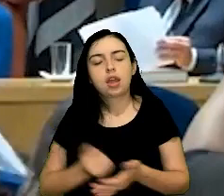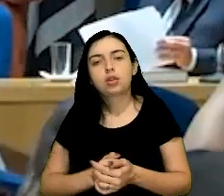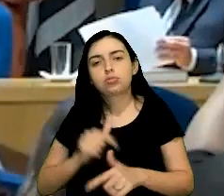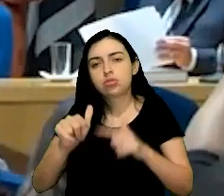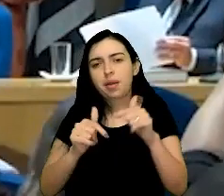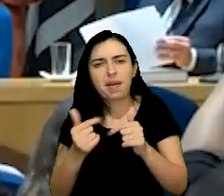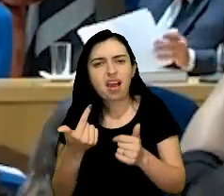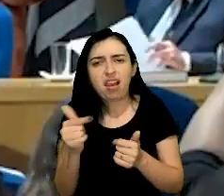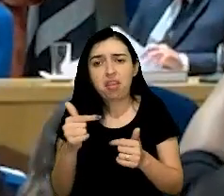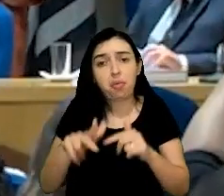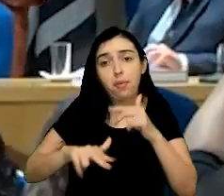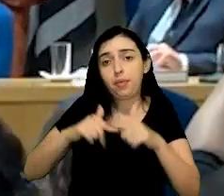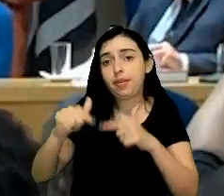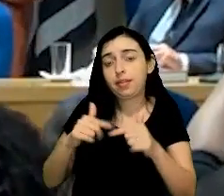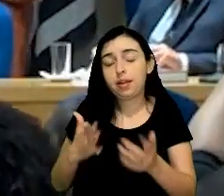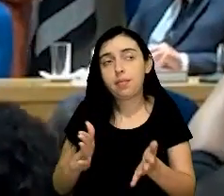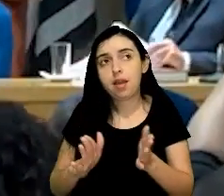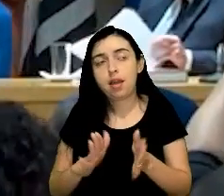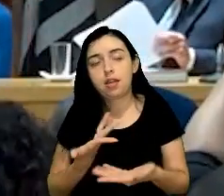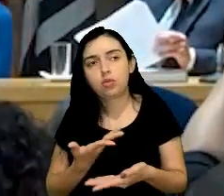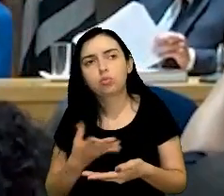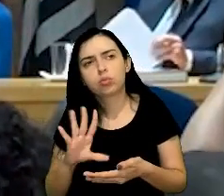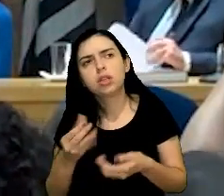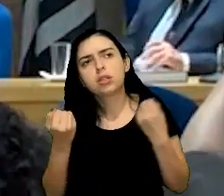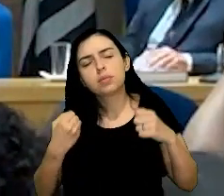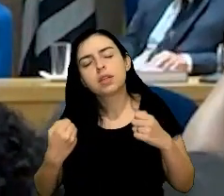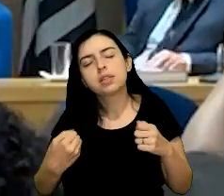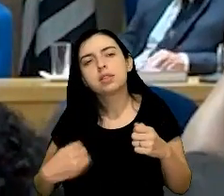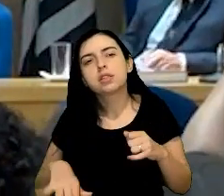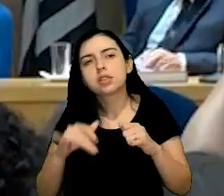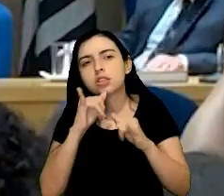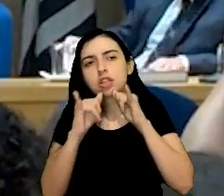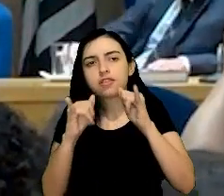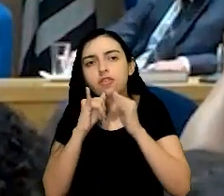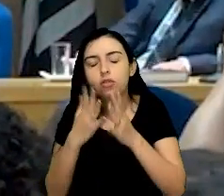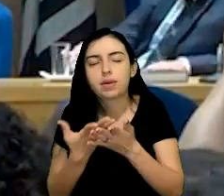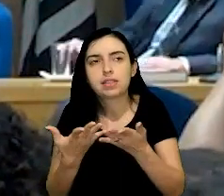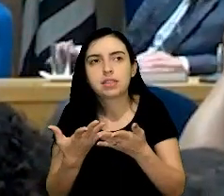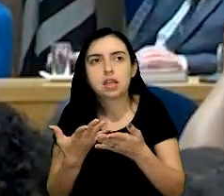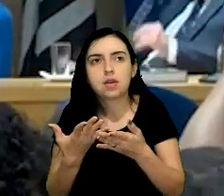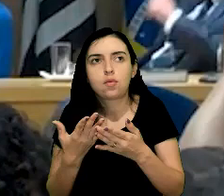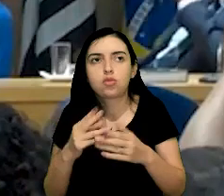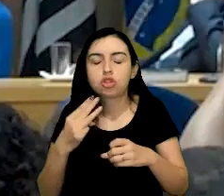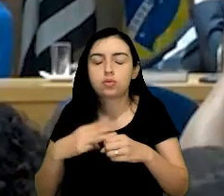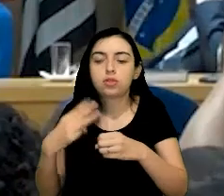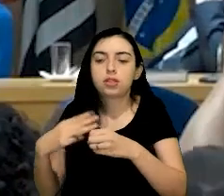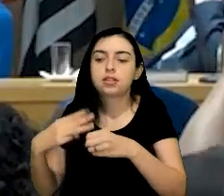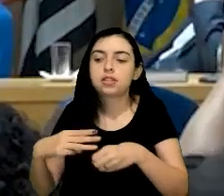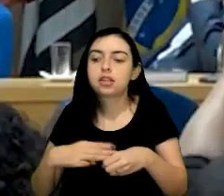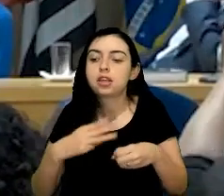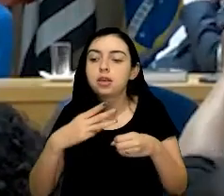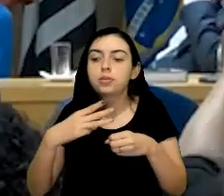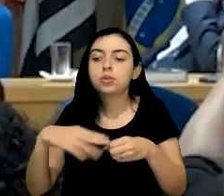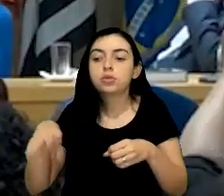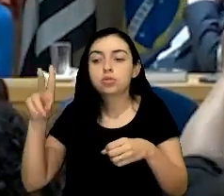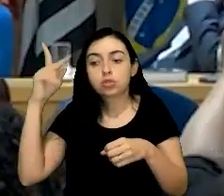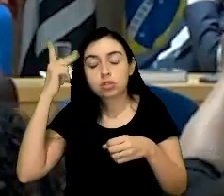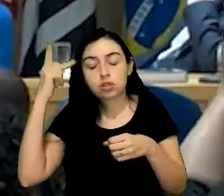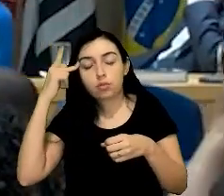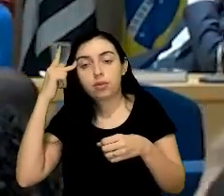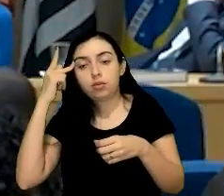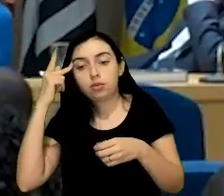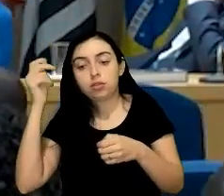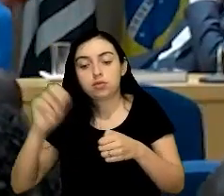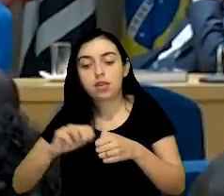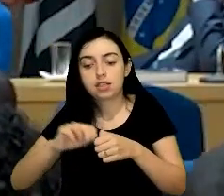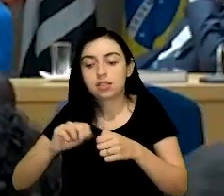vocês precisem dessa informação para algum dos municípios do estado de São Paulo, nós vamos agora fazer para os outros estados, mas